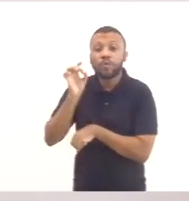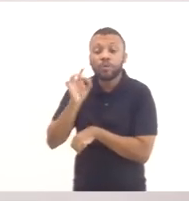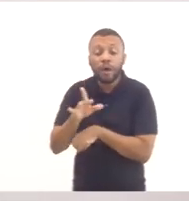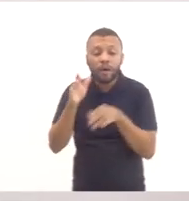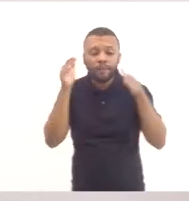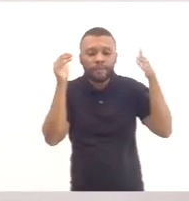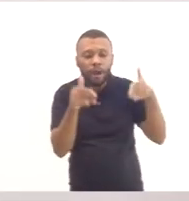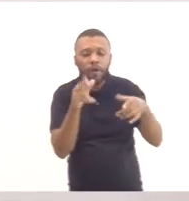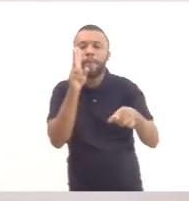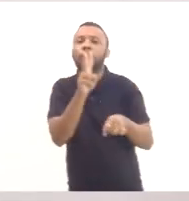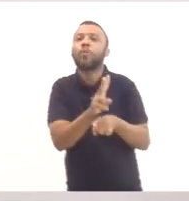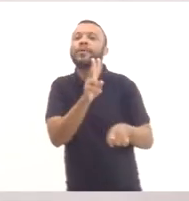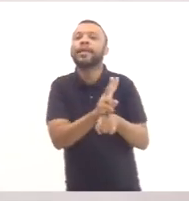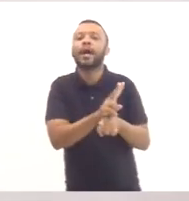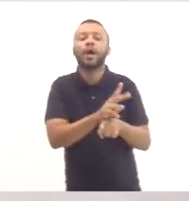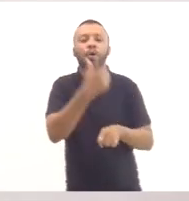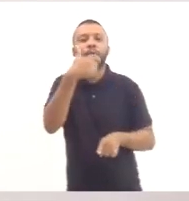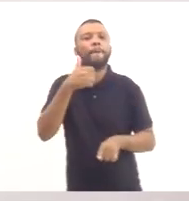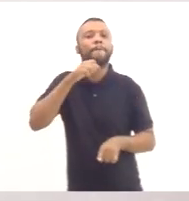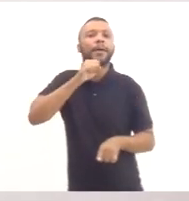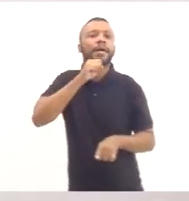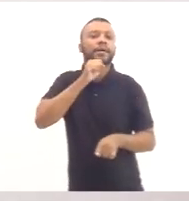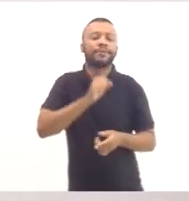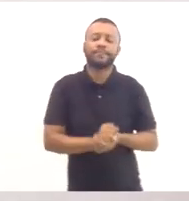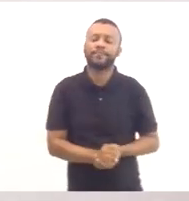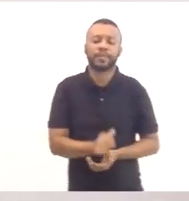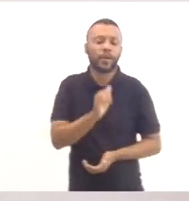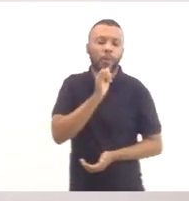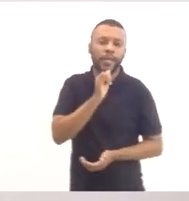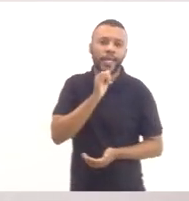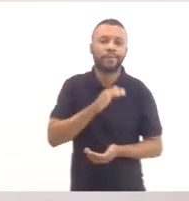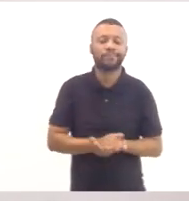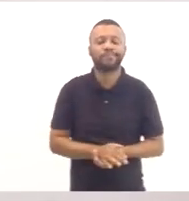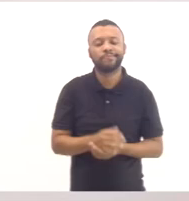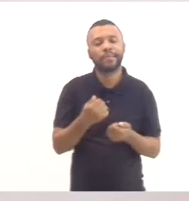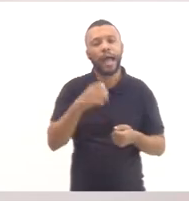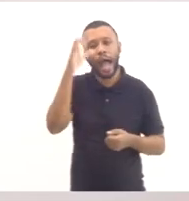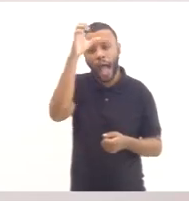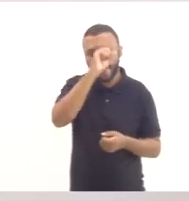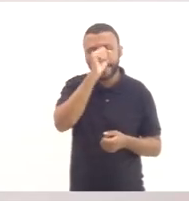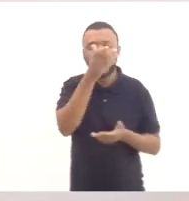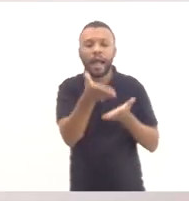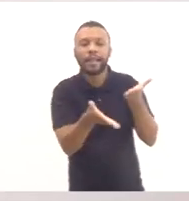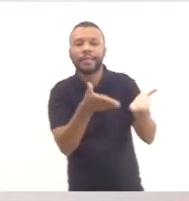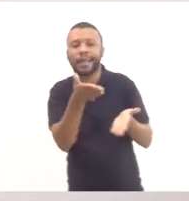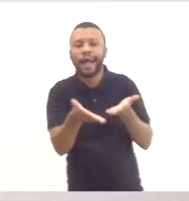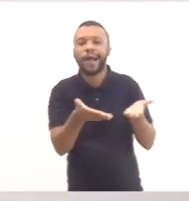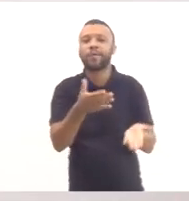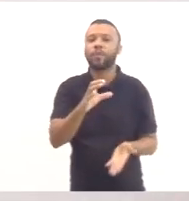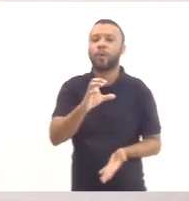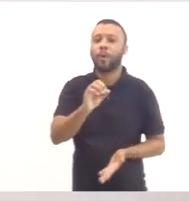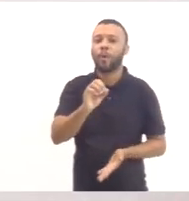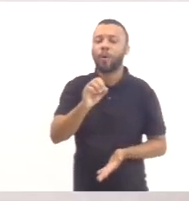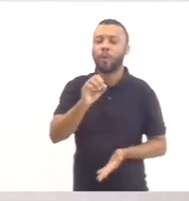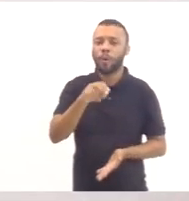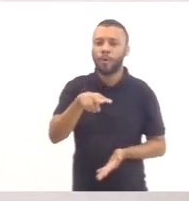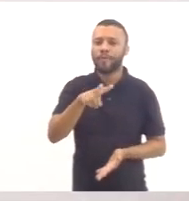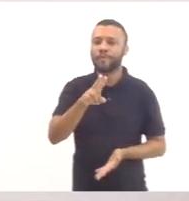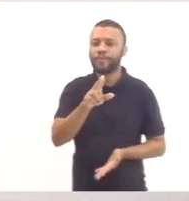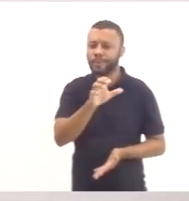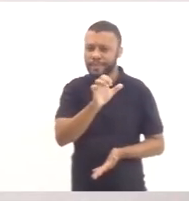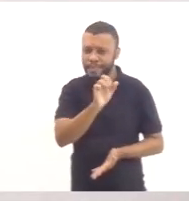dele e fora as narrações do tipo aprender a lidar com crises de convulsões estando quase sempre